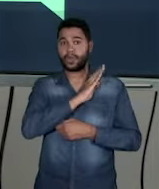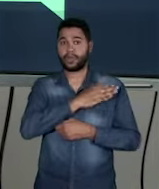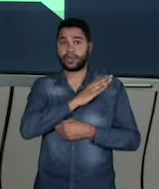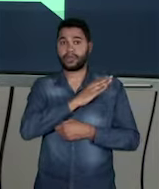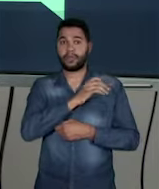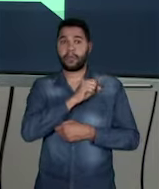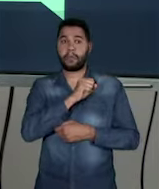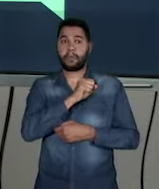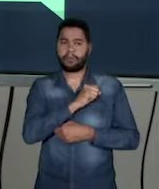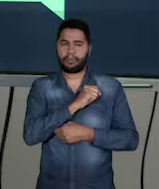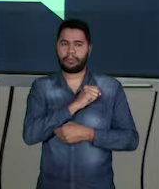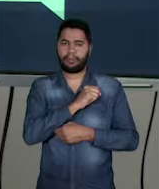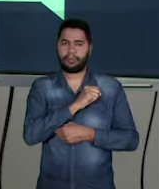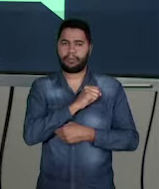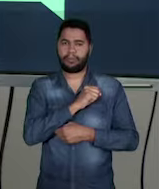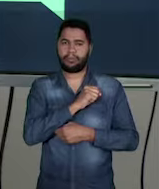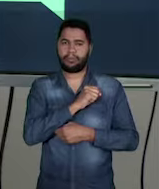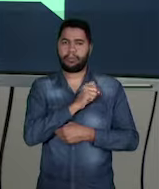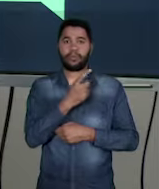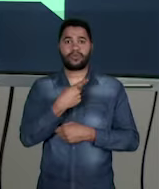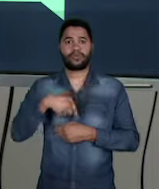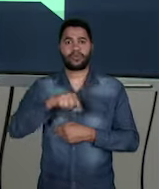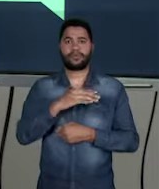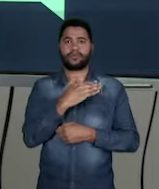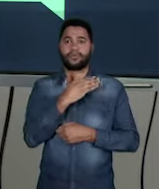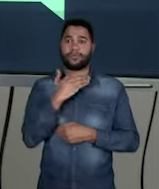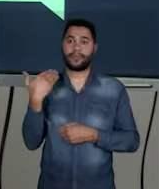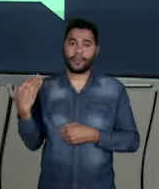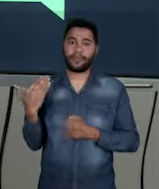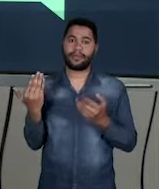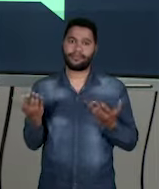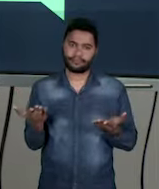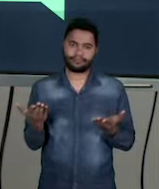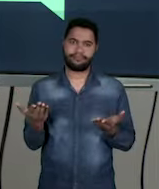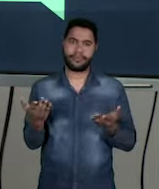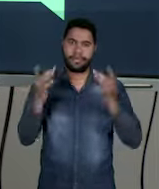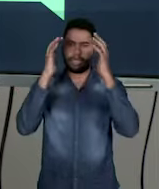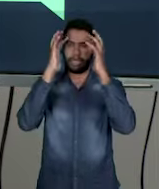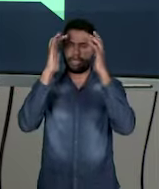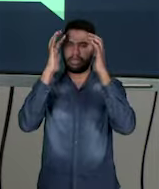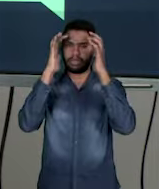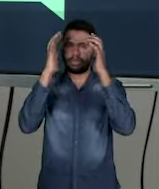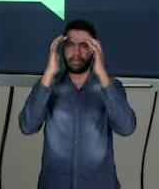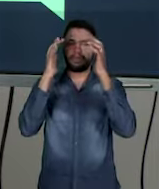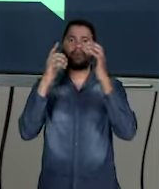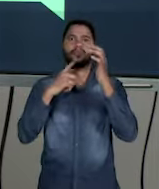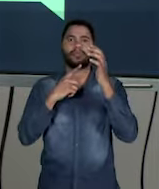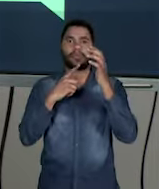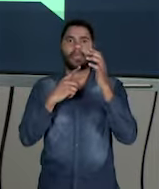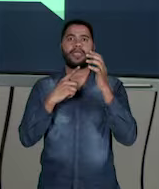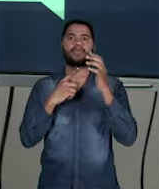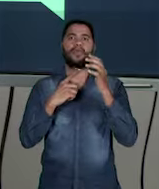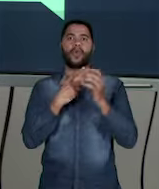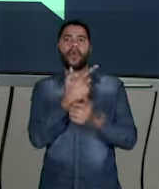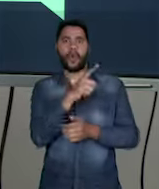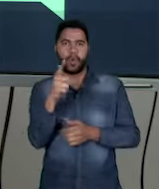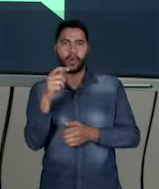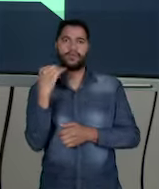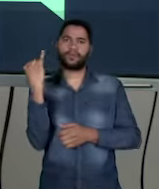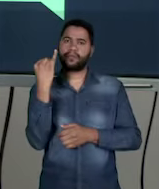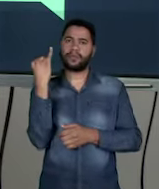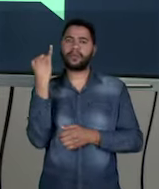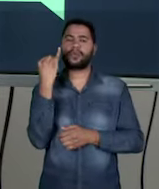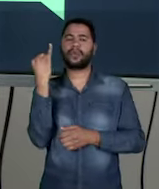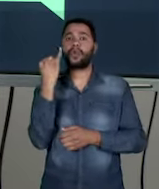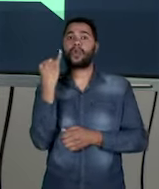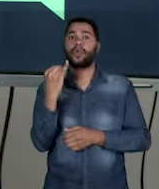para, a gente morre, né? Assim como o cérebro, nós vamos ter vários órgãos que são vitais. O que